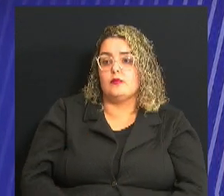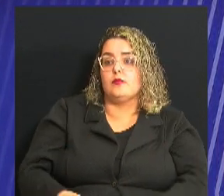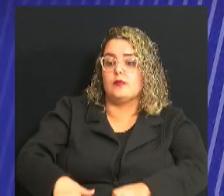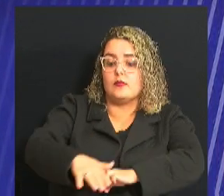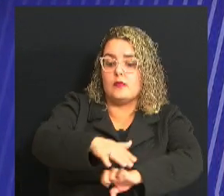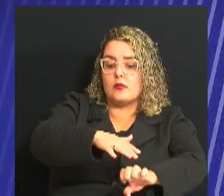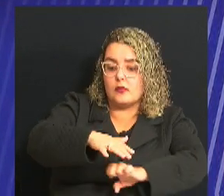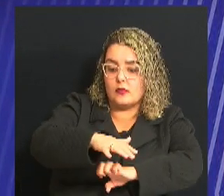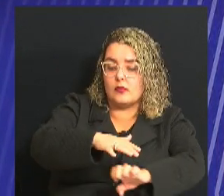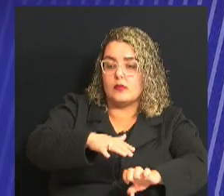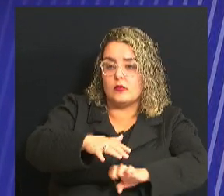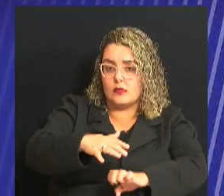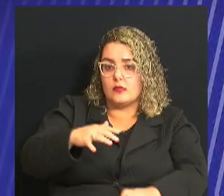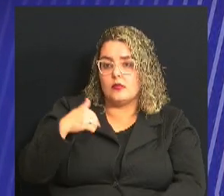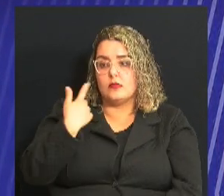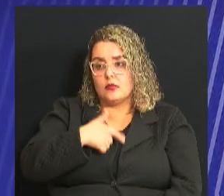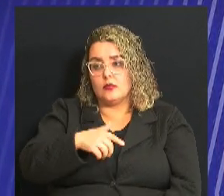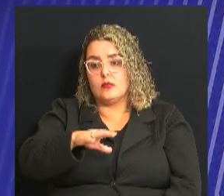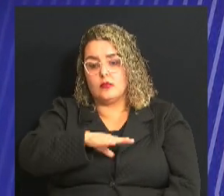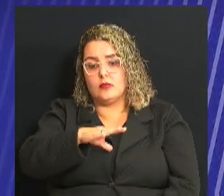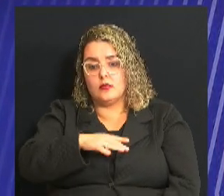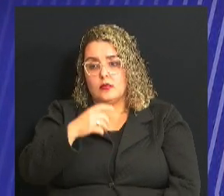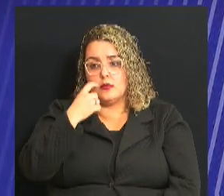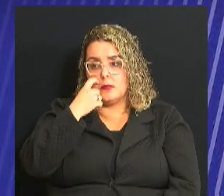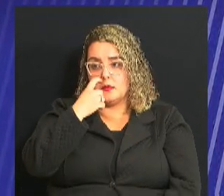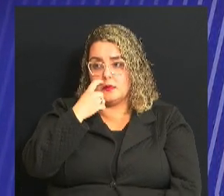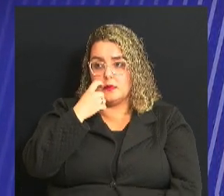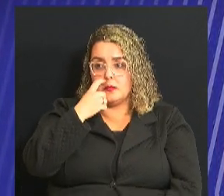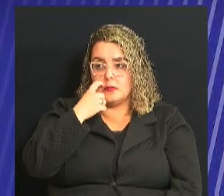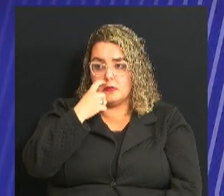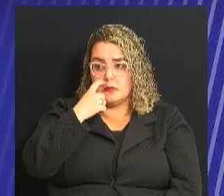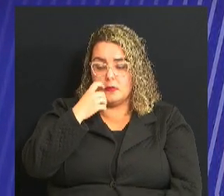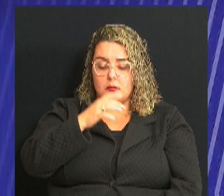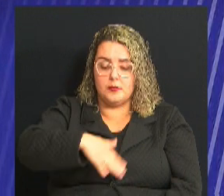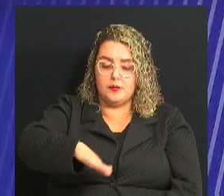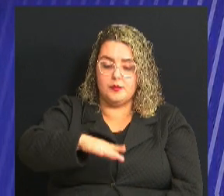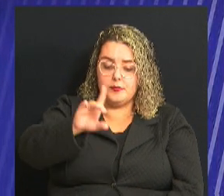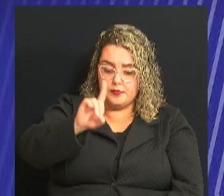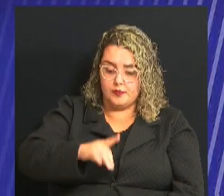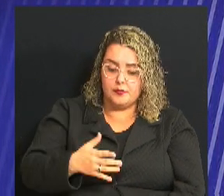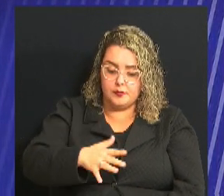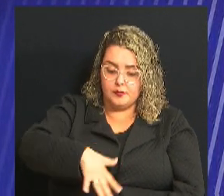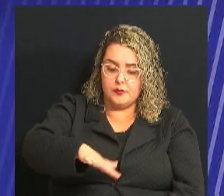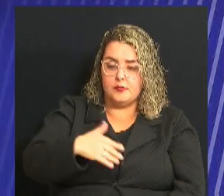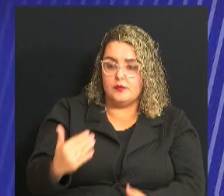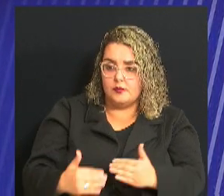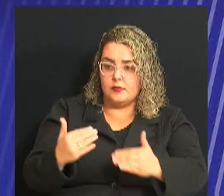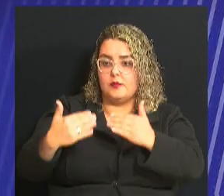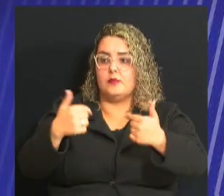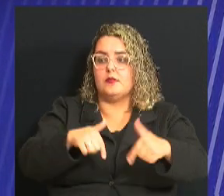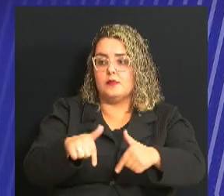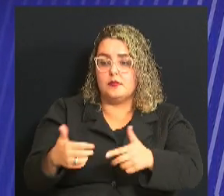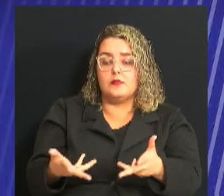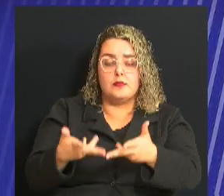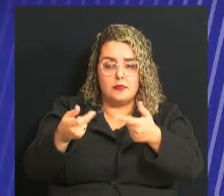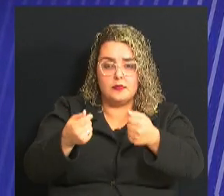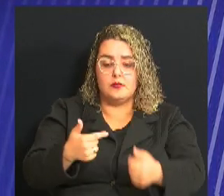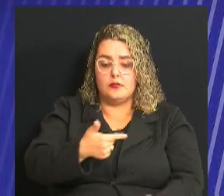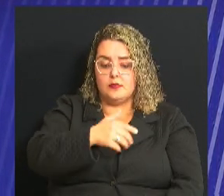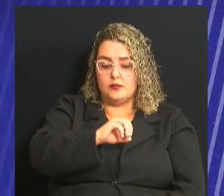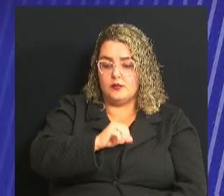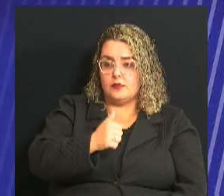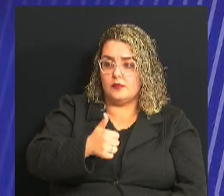cidade. E à frente do Convention Bureau, Marcelo desenvolveu excelente trabalho. Em